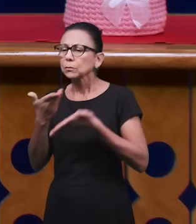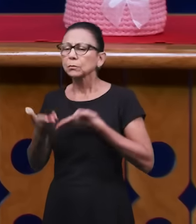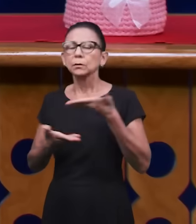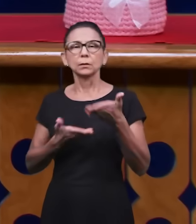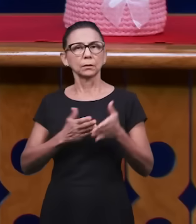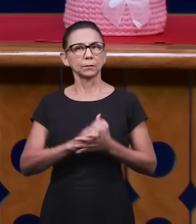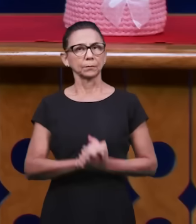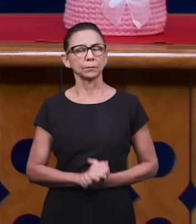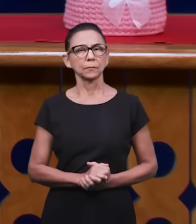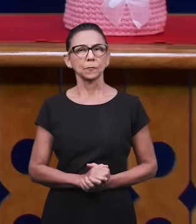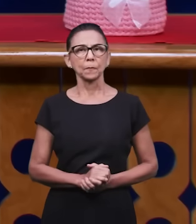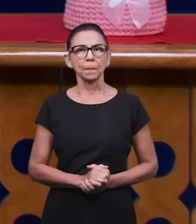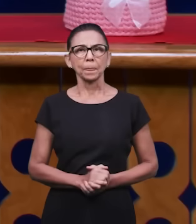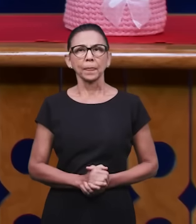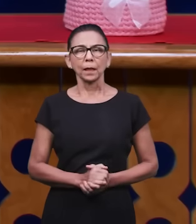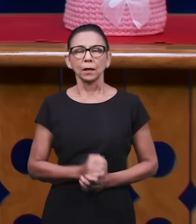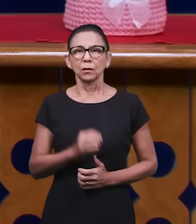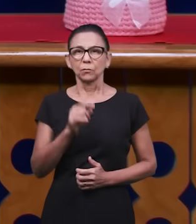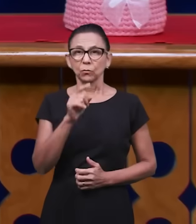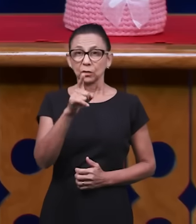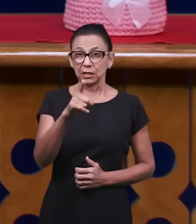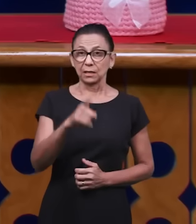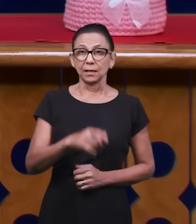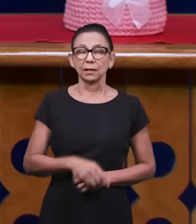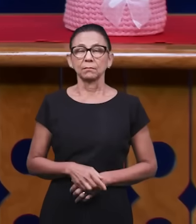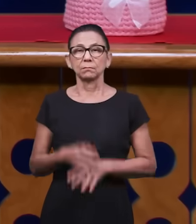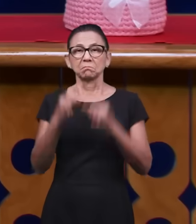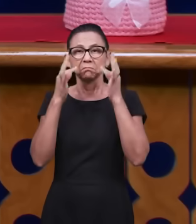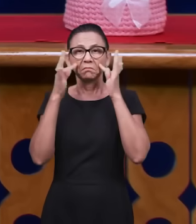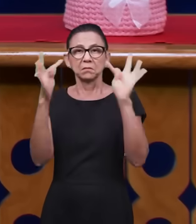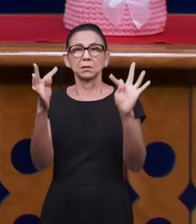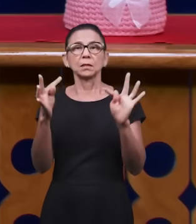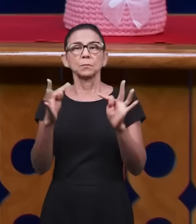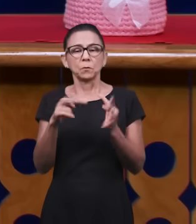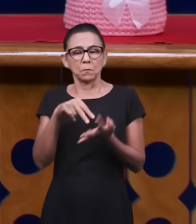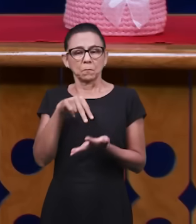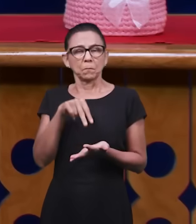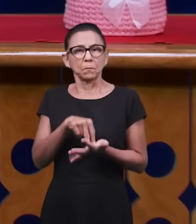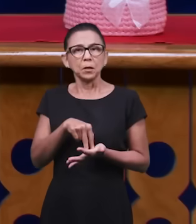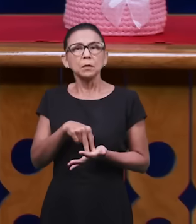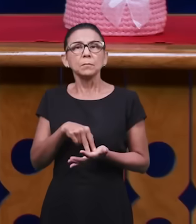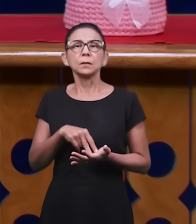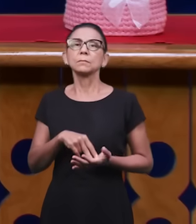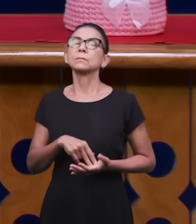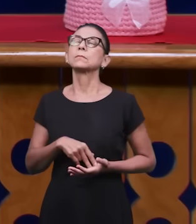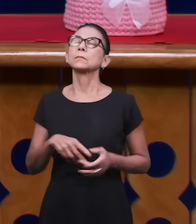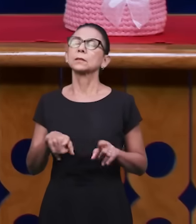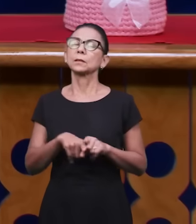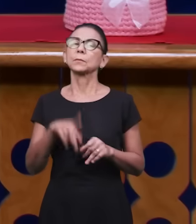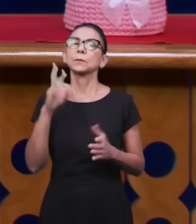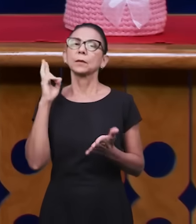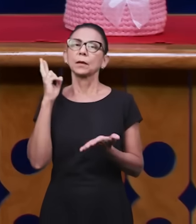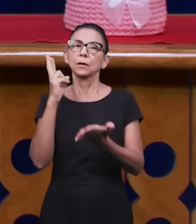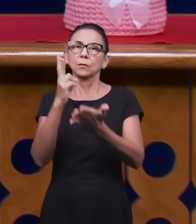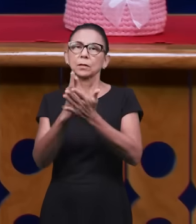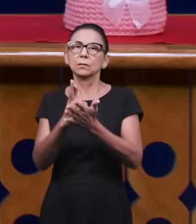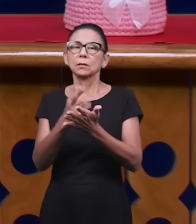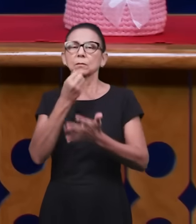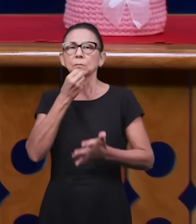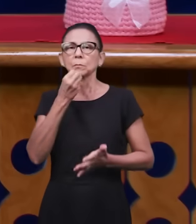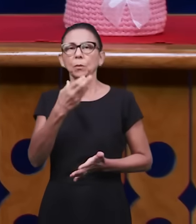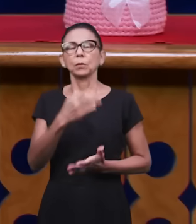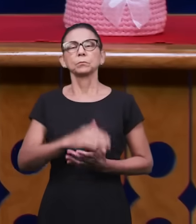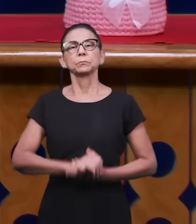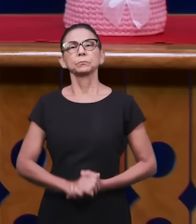na obra firme, isso já é um fruto extraordinário. Os irmãos vejam quanta coisa está antes do pedir, não é?